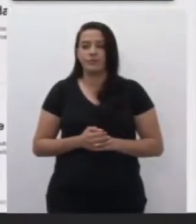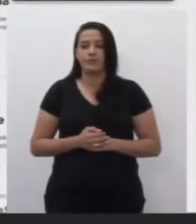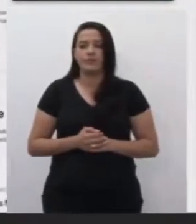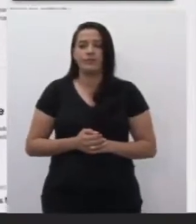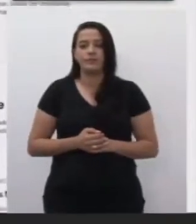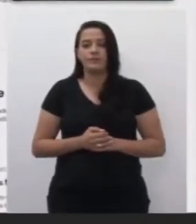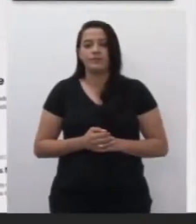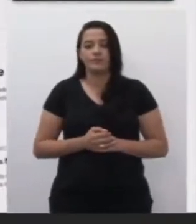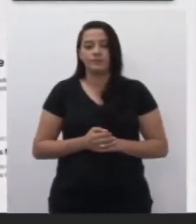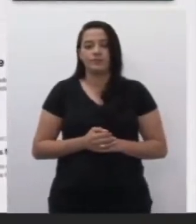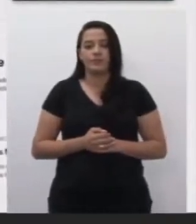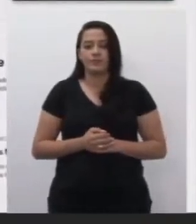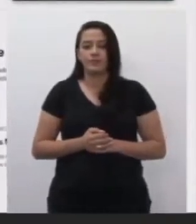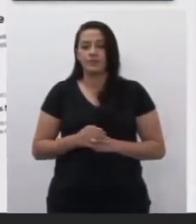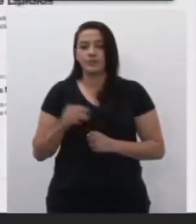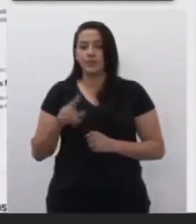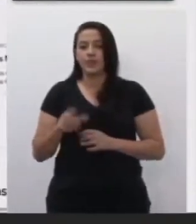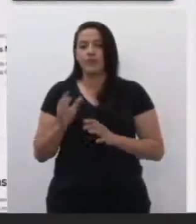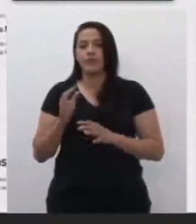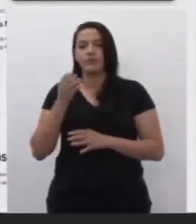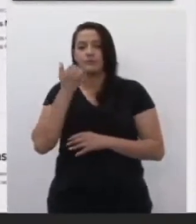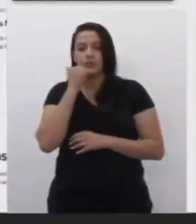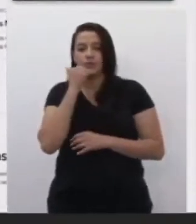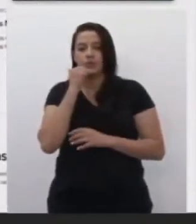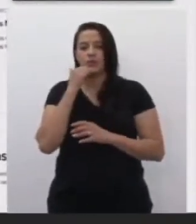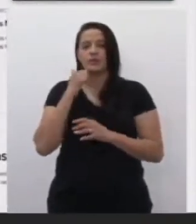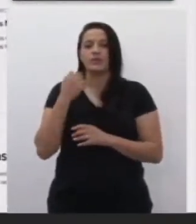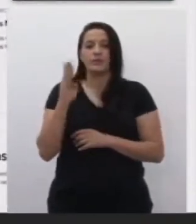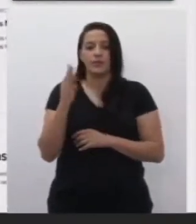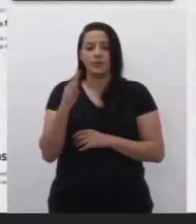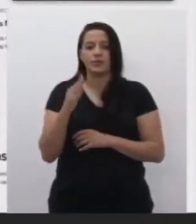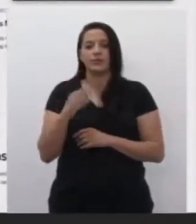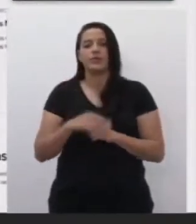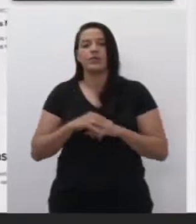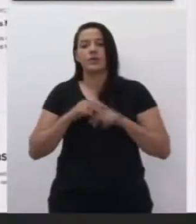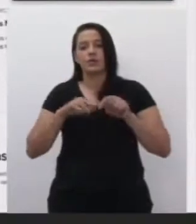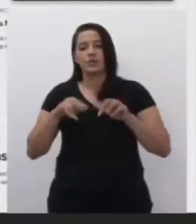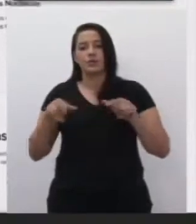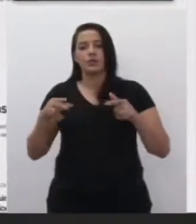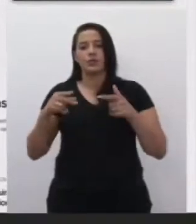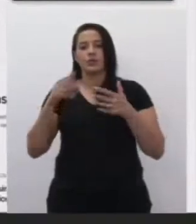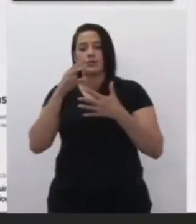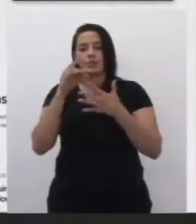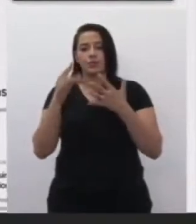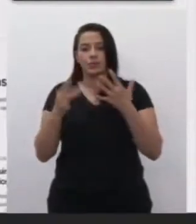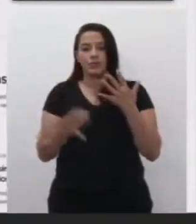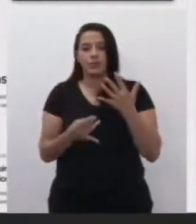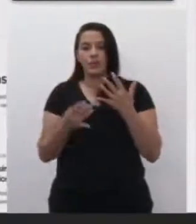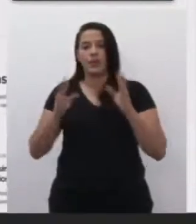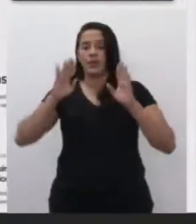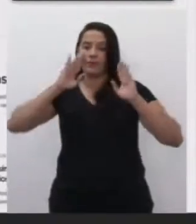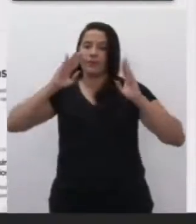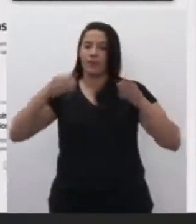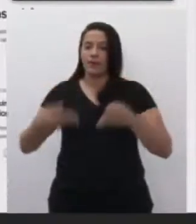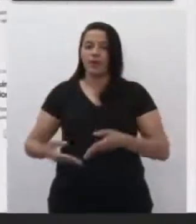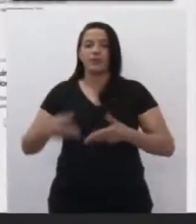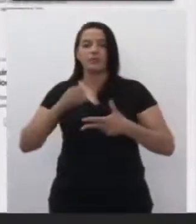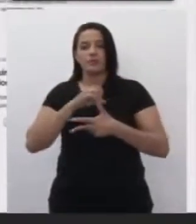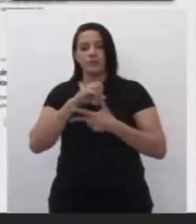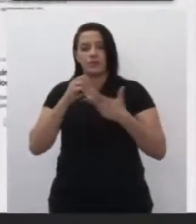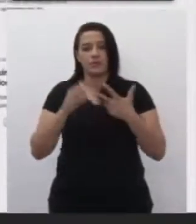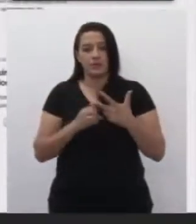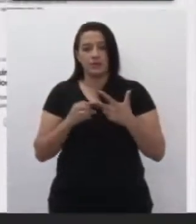Temos aqui Ciência da Biologia, Método Científico. A gente está bem em linha com o edital do Enem, tá? No que tange a